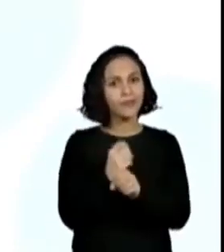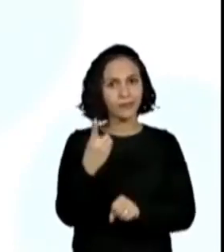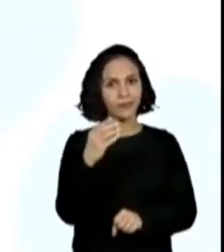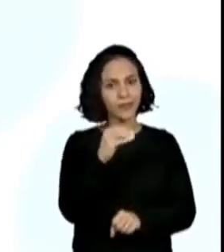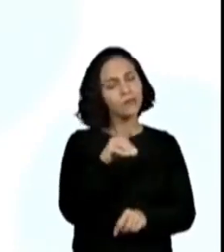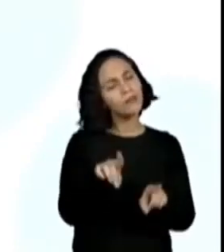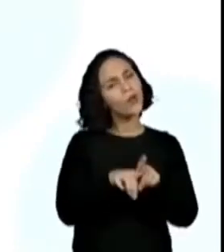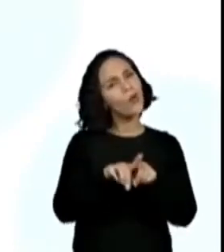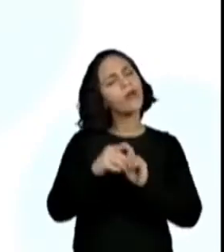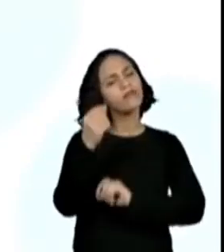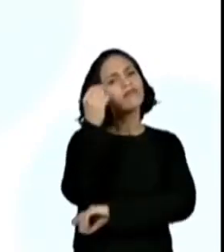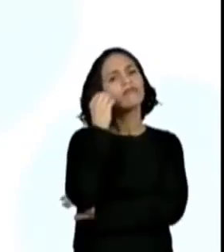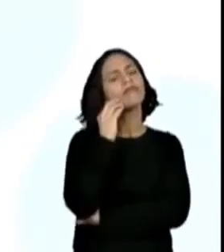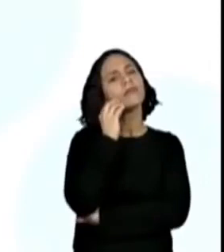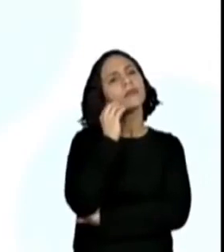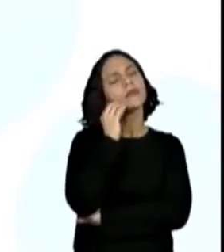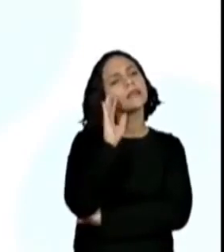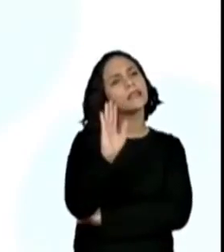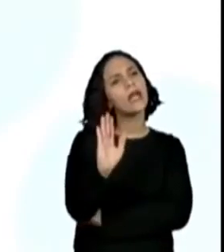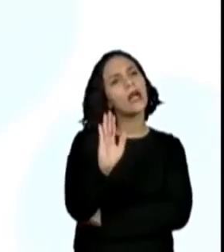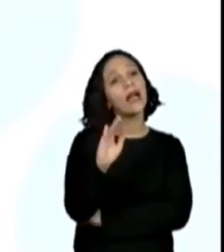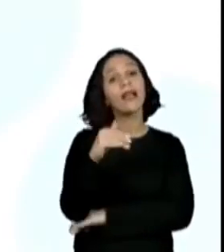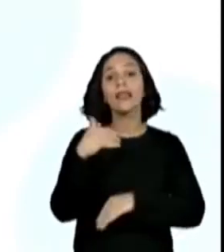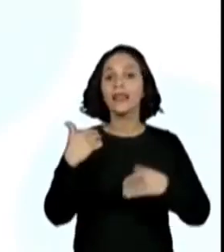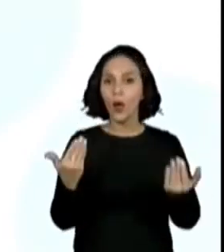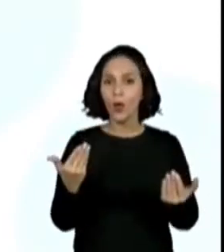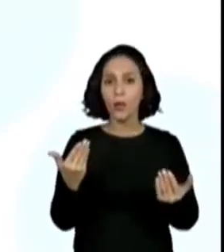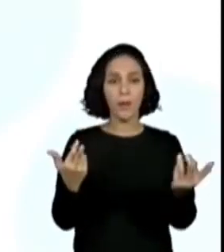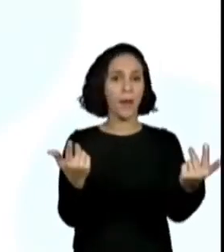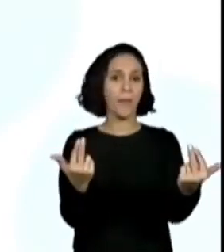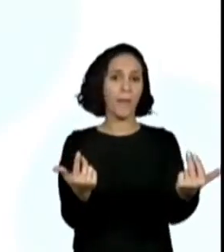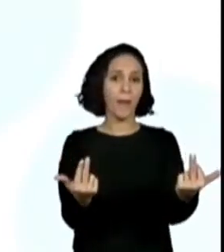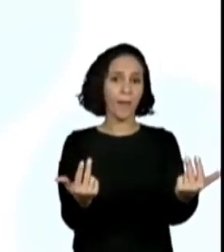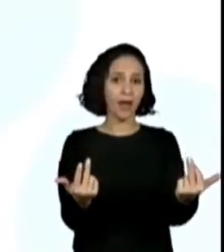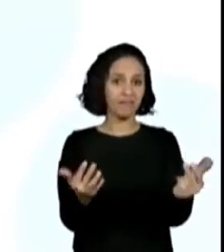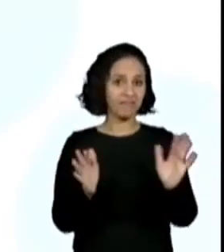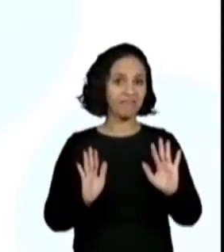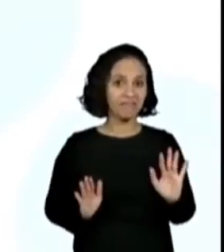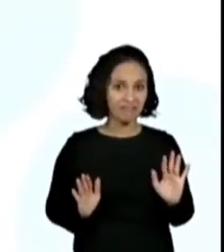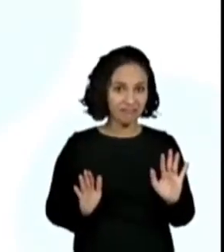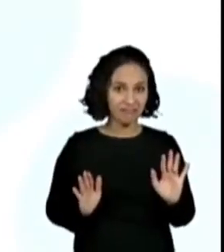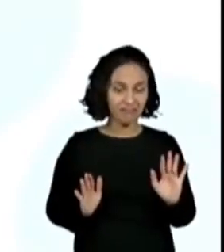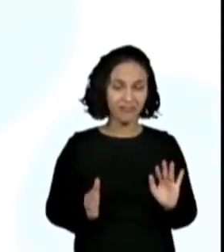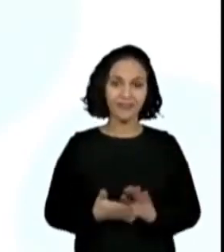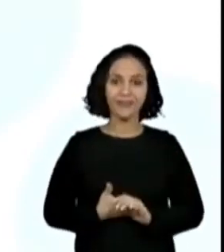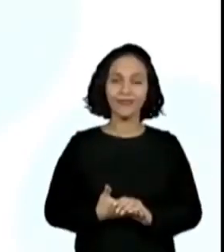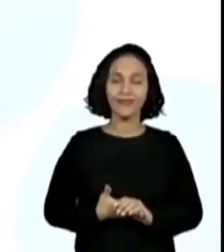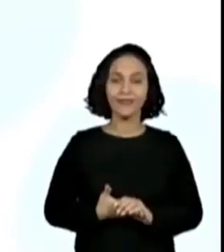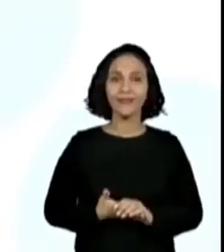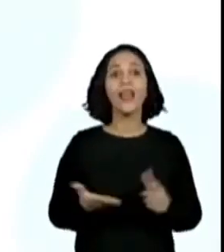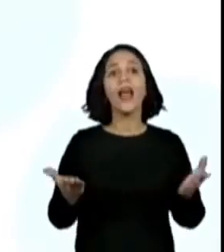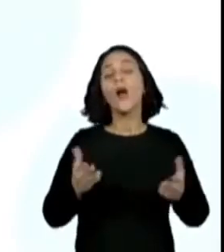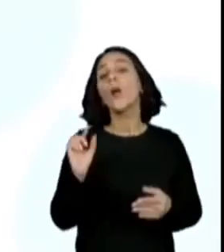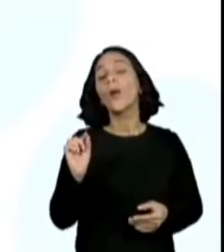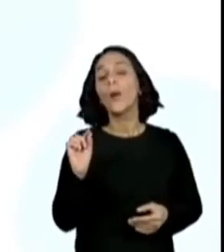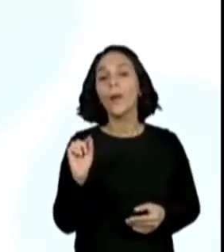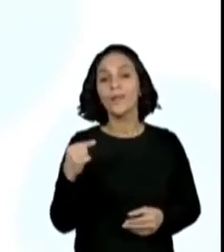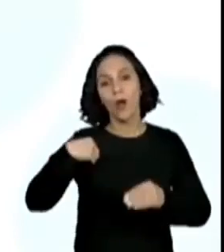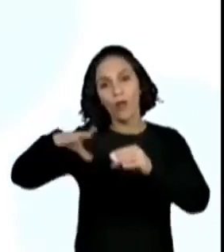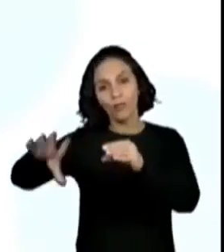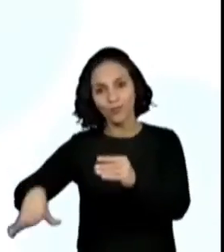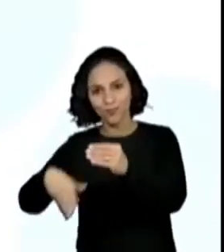é 100 Então até esse momento as duas sentenças estavam iguais que que eu fiz